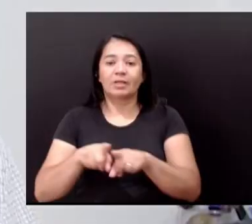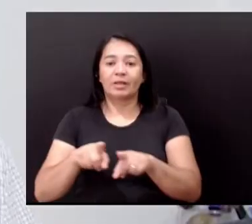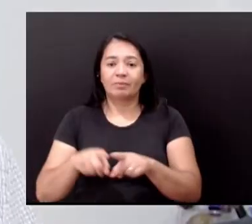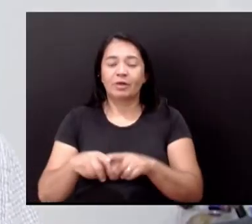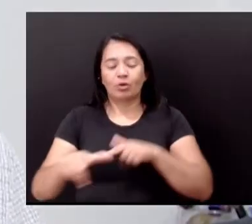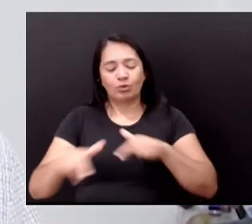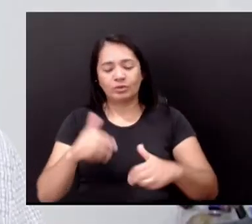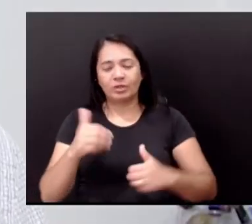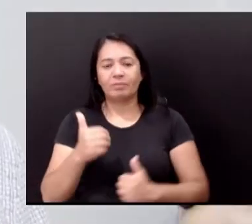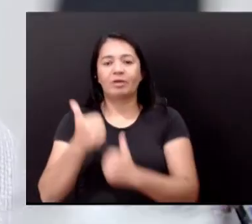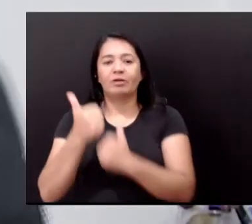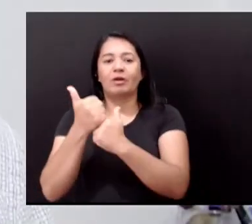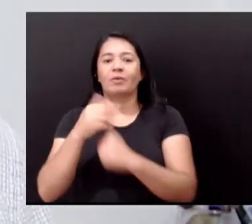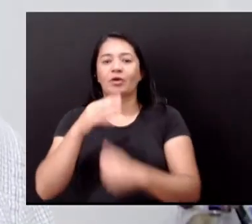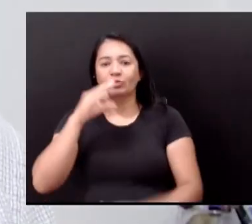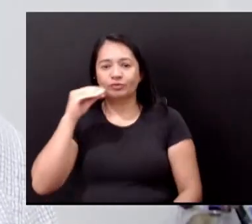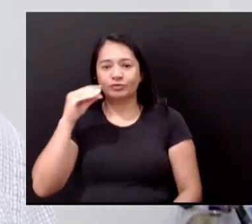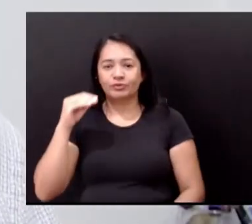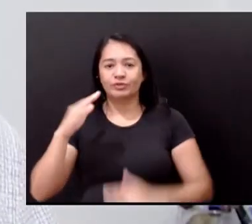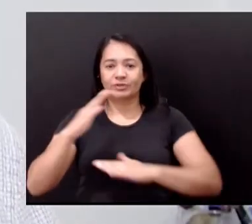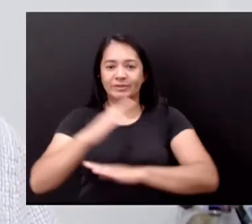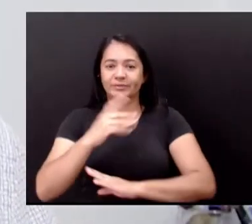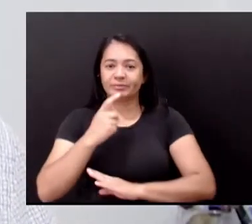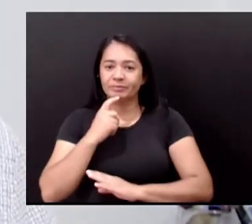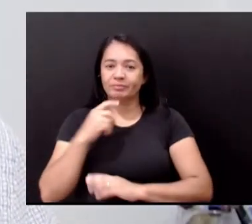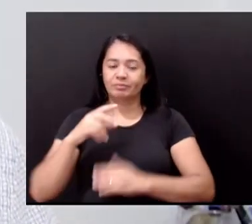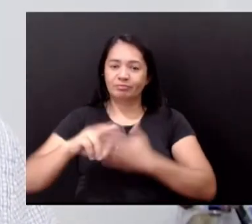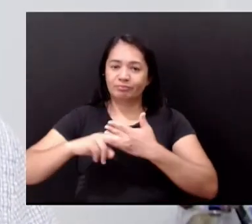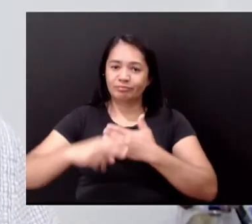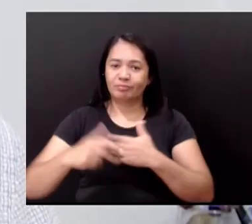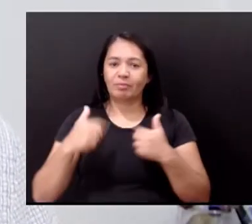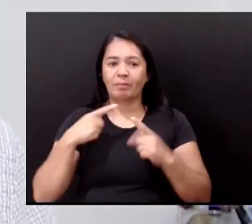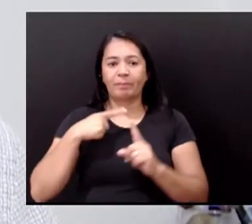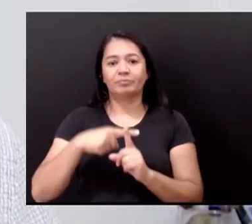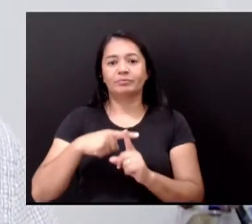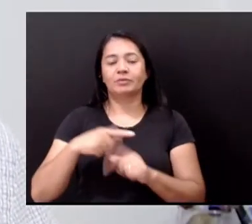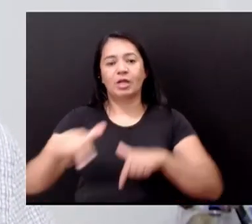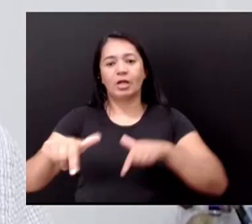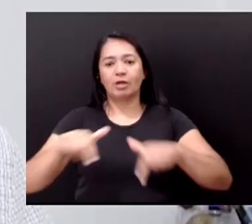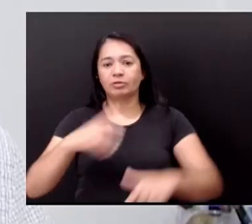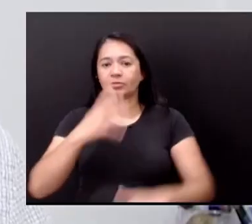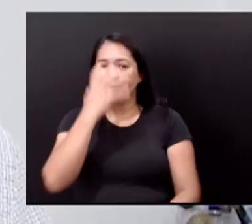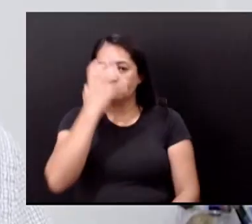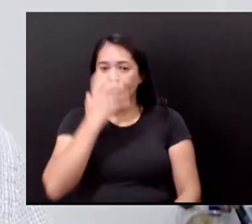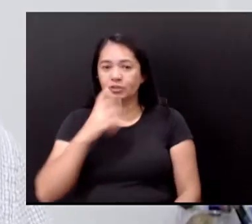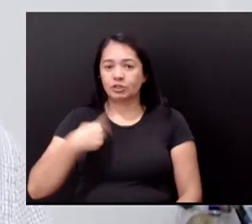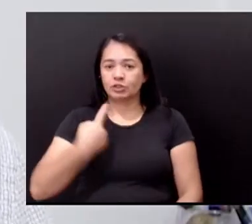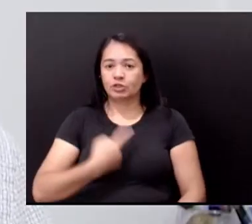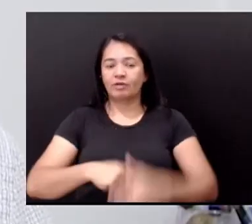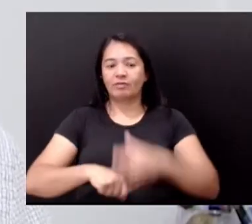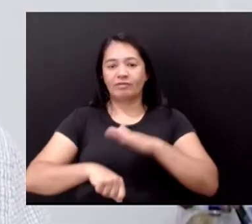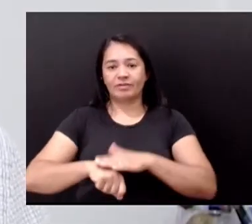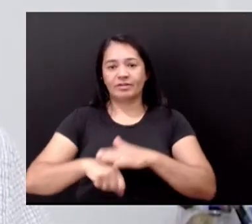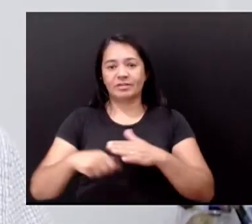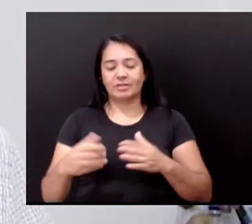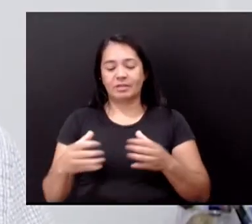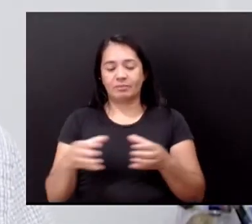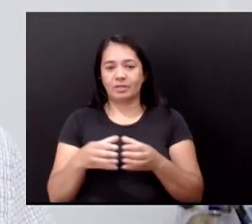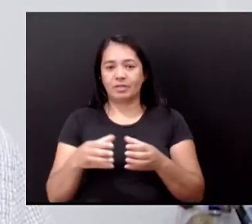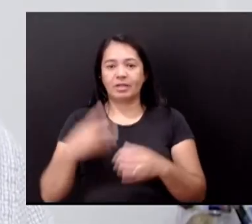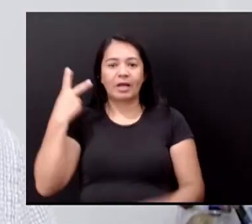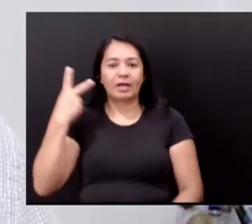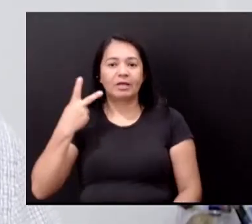funcionários da casa para o resultado positivo. É um trabalho sério que nós desenvolvemos à frente da Câmara Municipal,